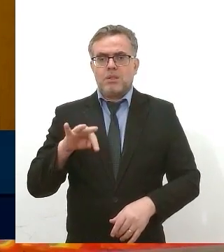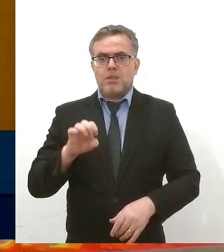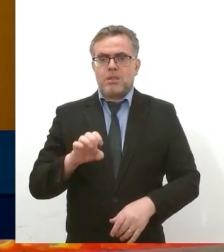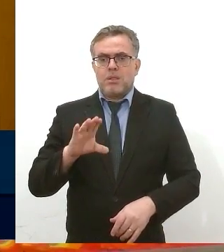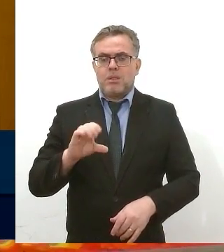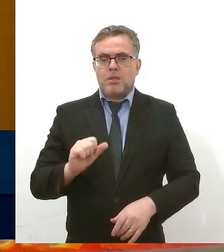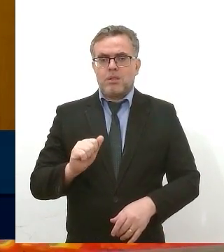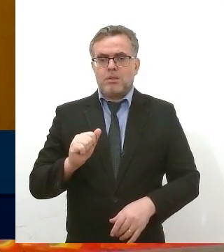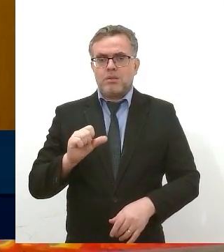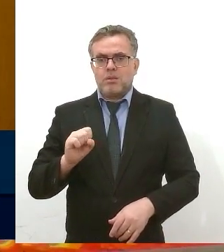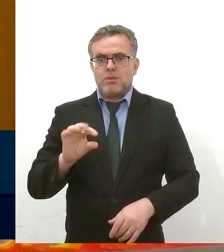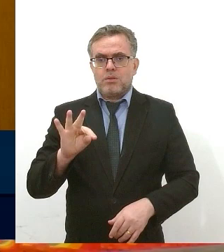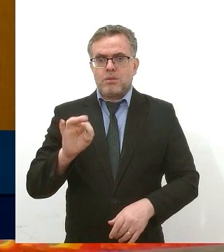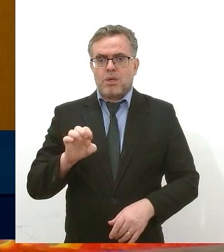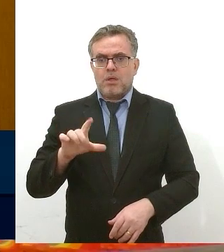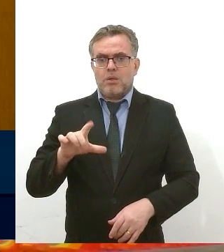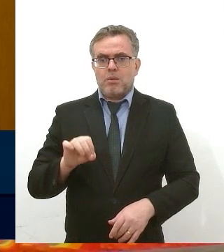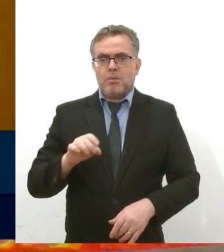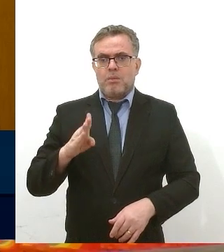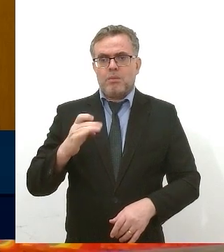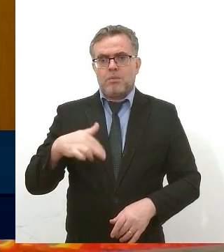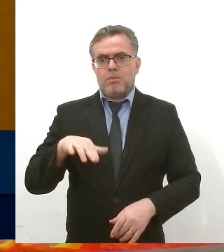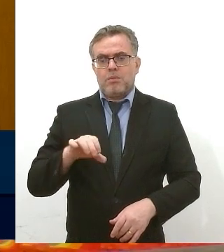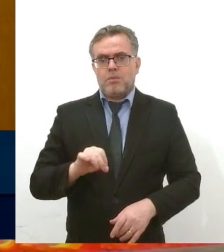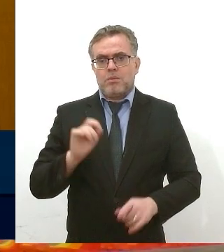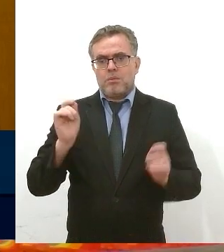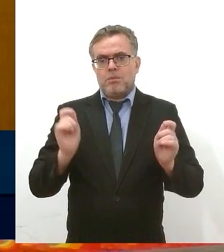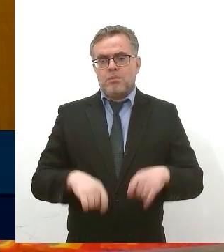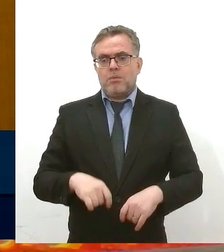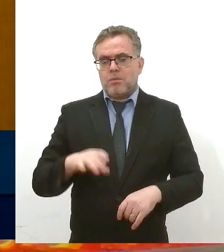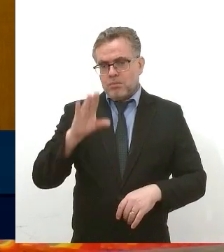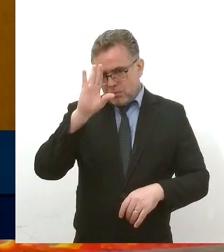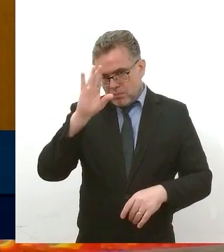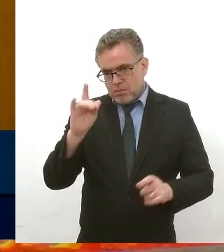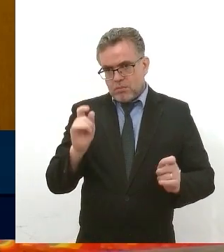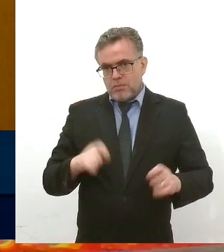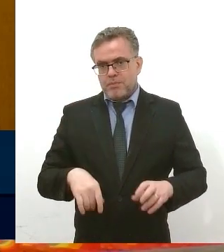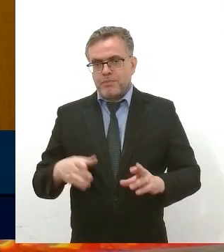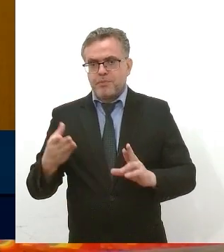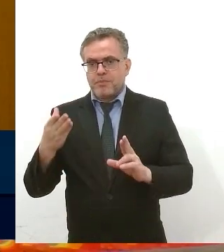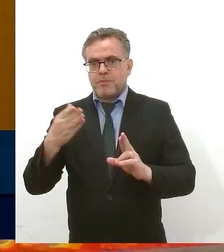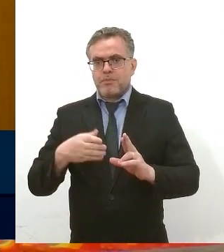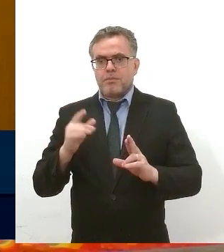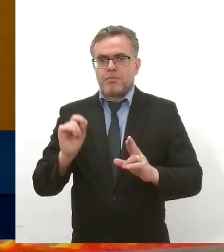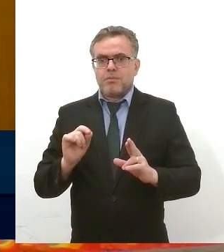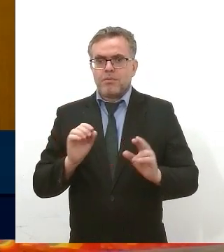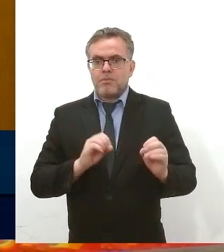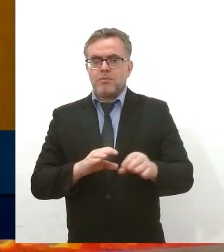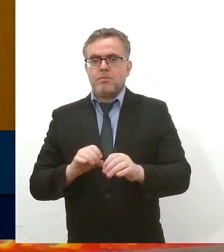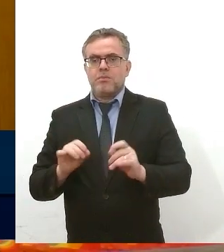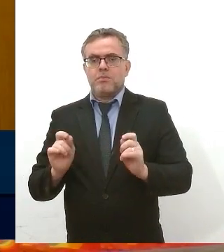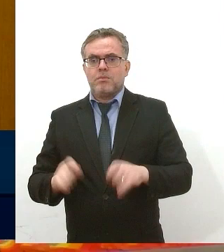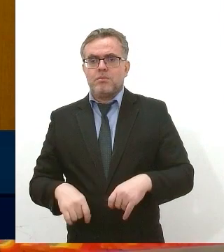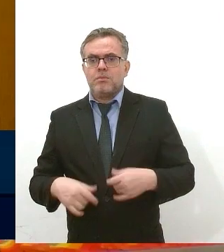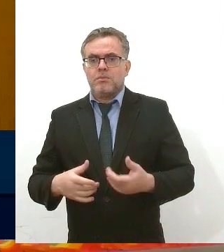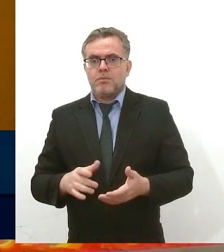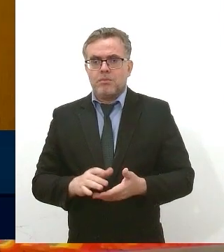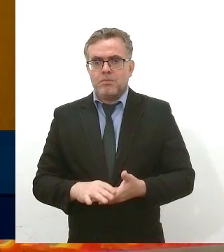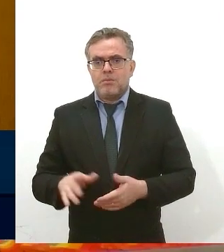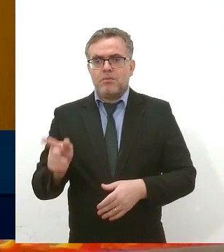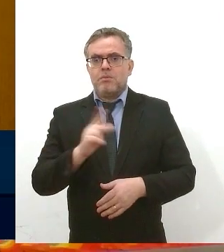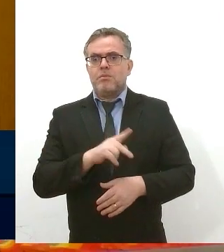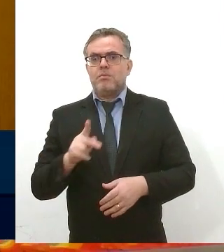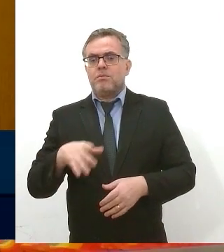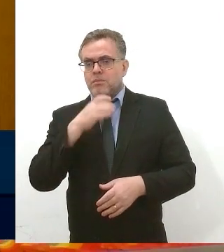do meu maior, da minha maior referência em educação, que é professor Paulo Freire, que é a Escola